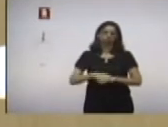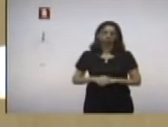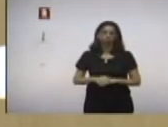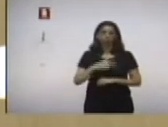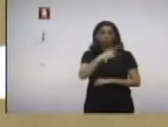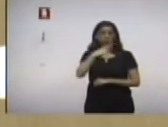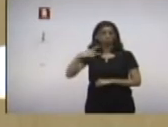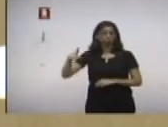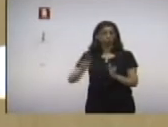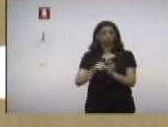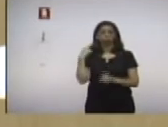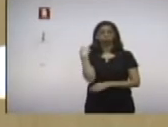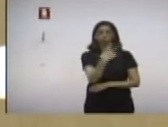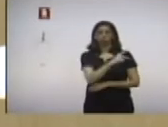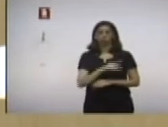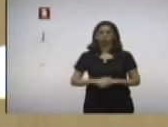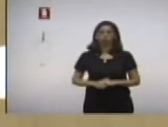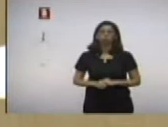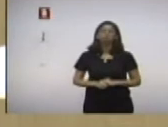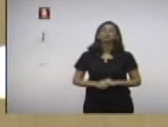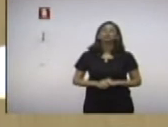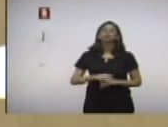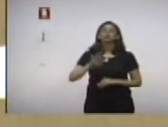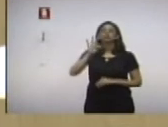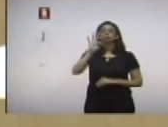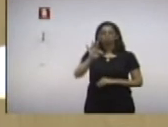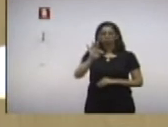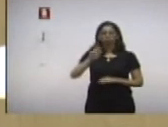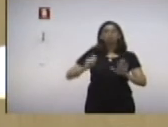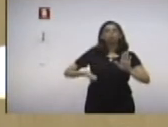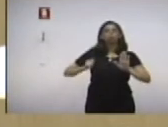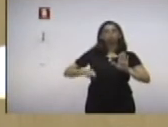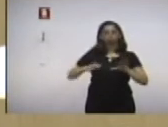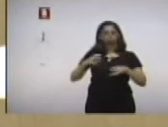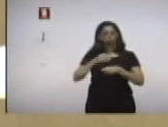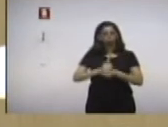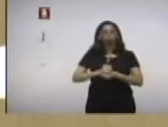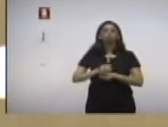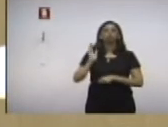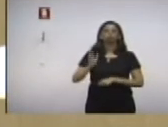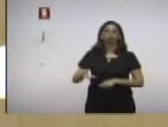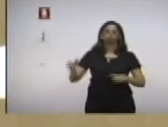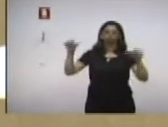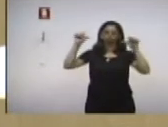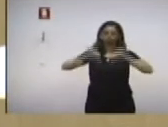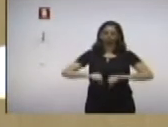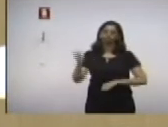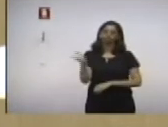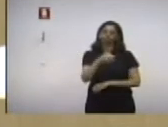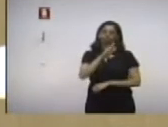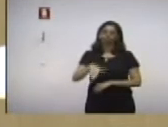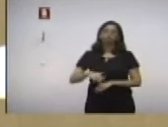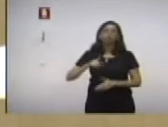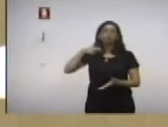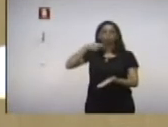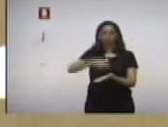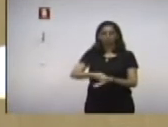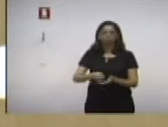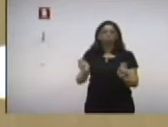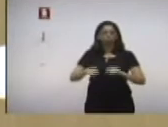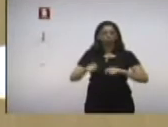no app condenada pelo tribunal de contas e daria para pagar essa folha